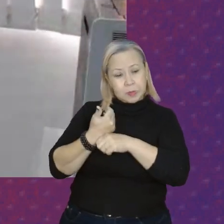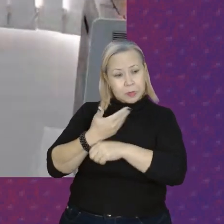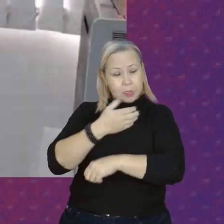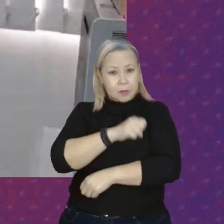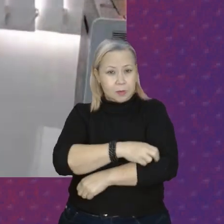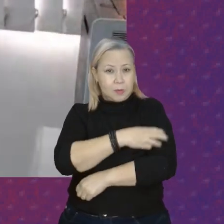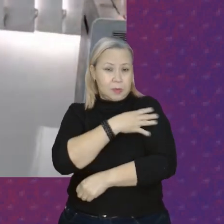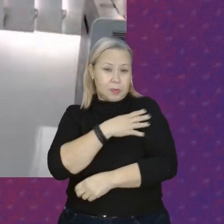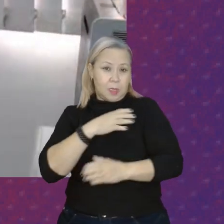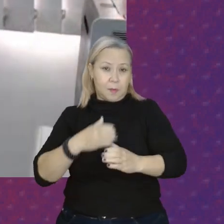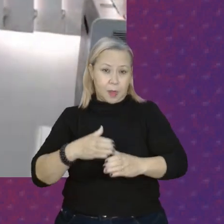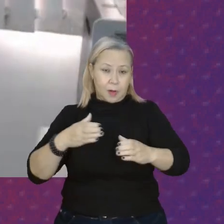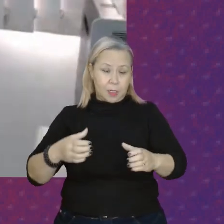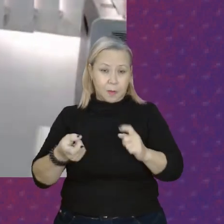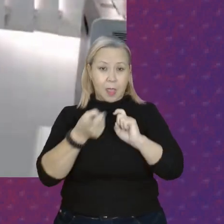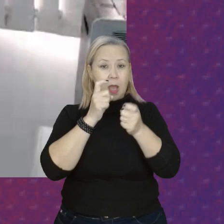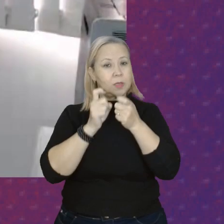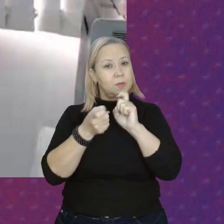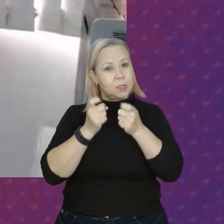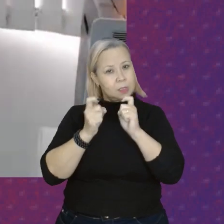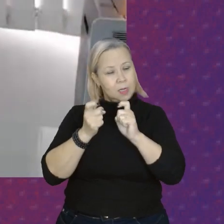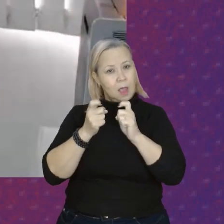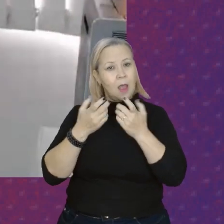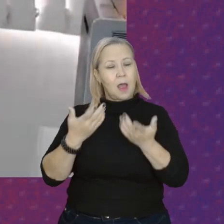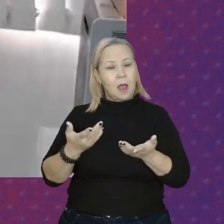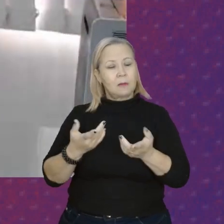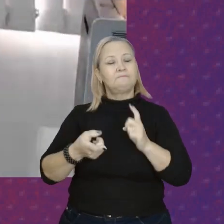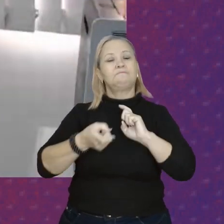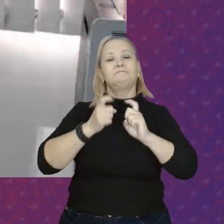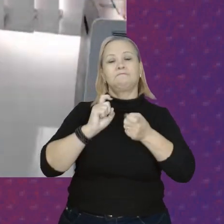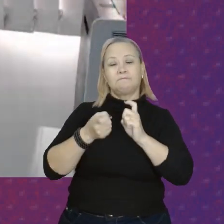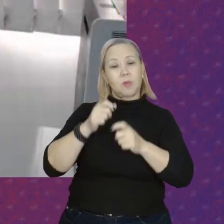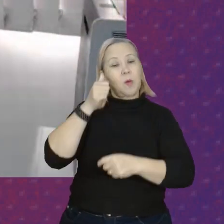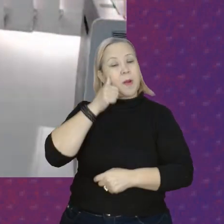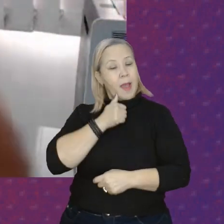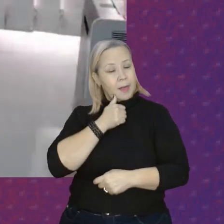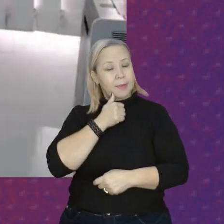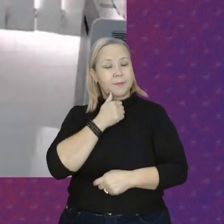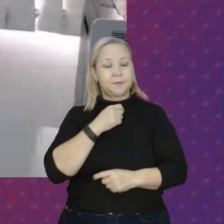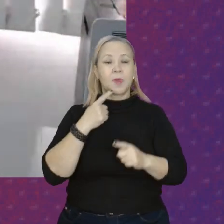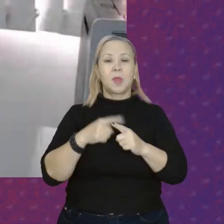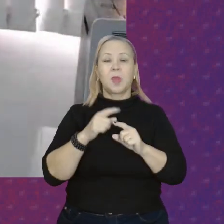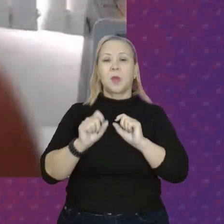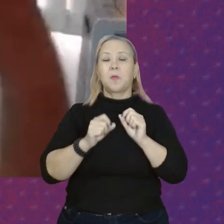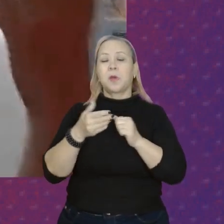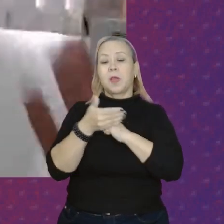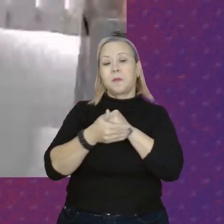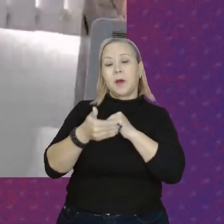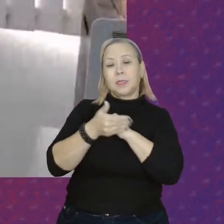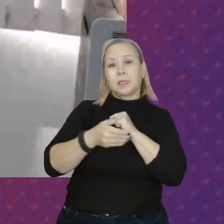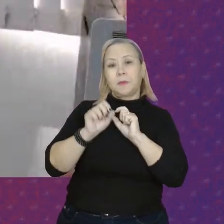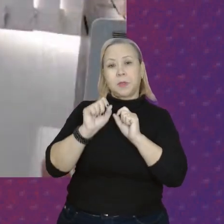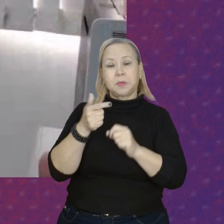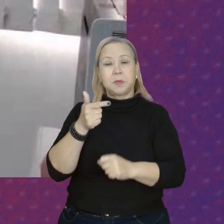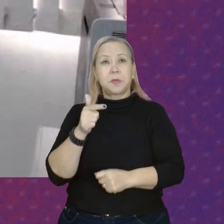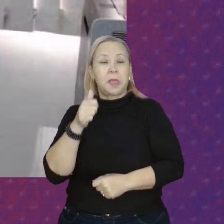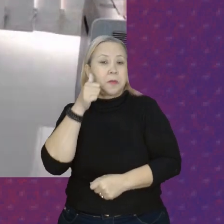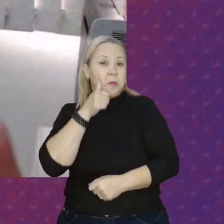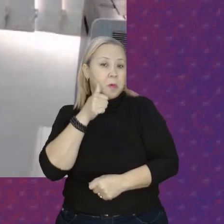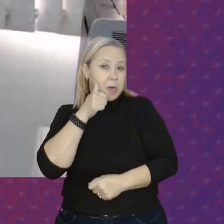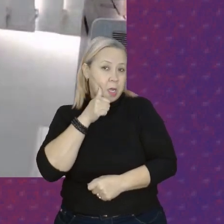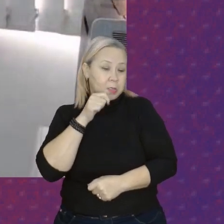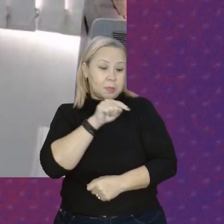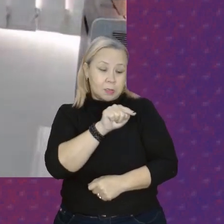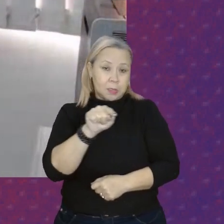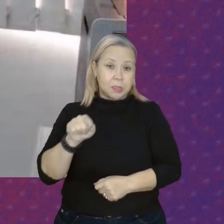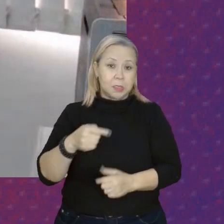majoritariamente também, então, gerenciadas, né, administradas por mulheres, porque basicamente só há mulheres